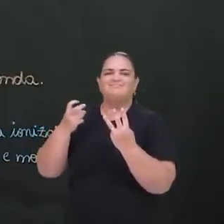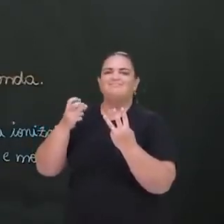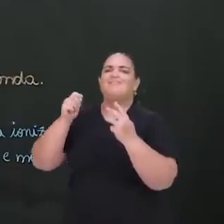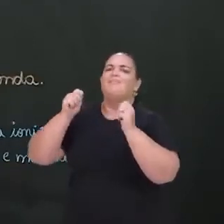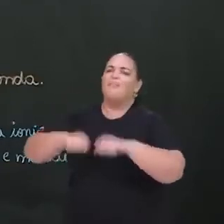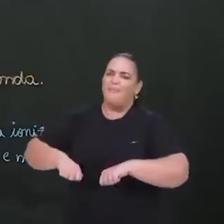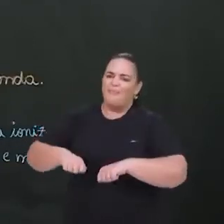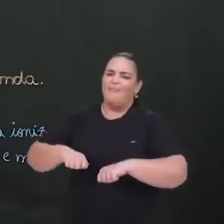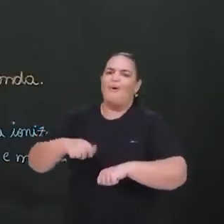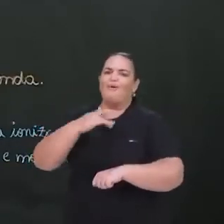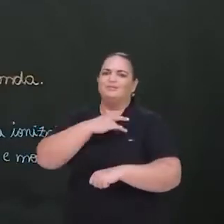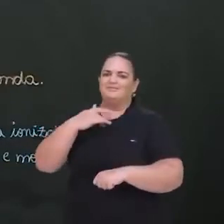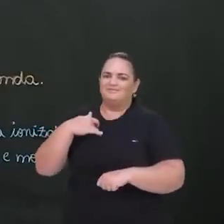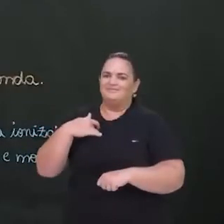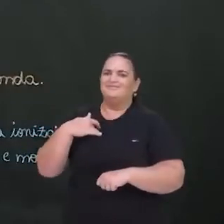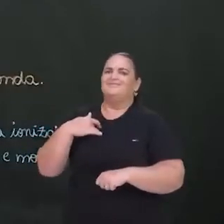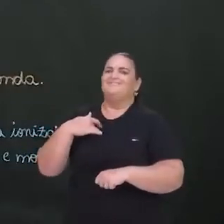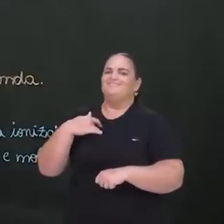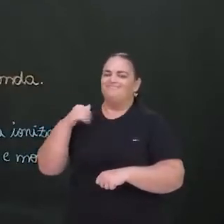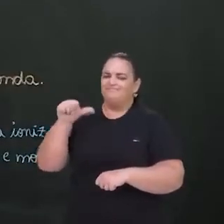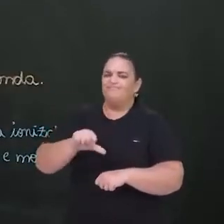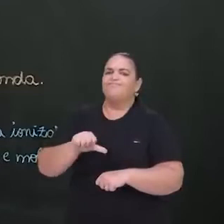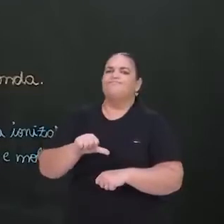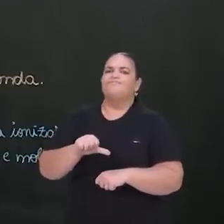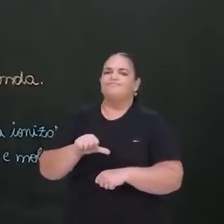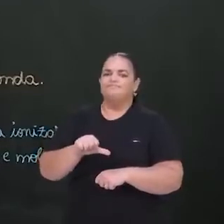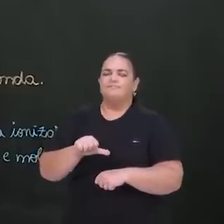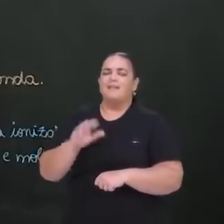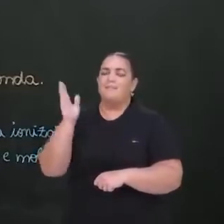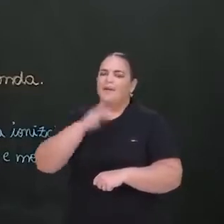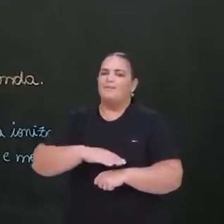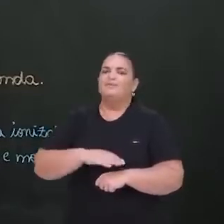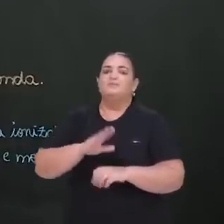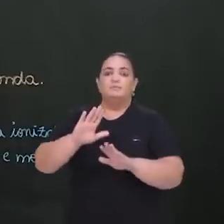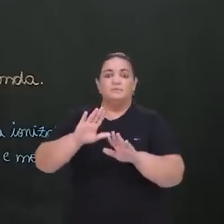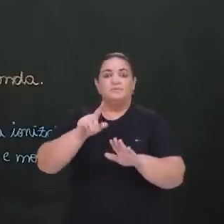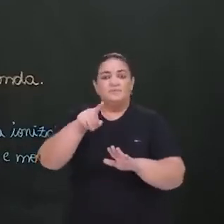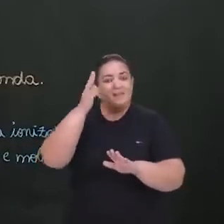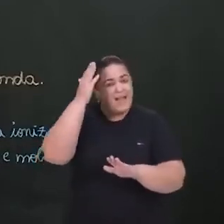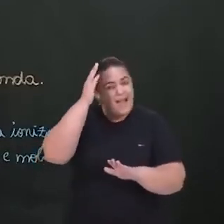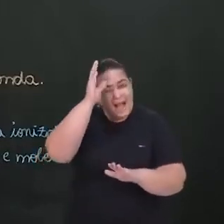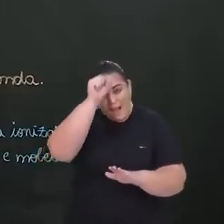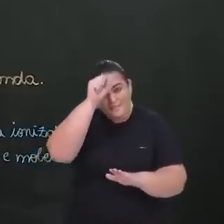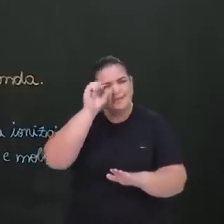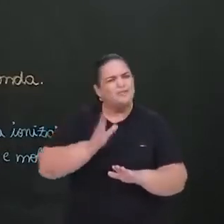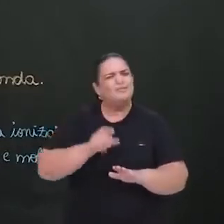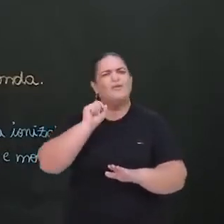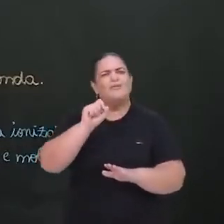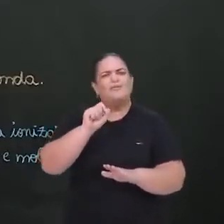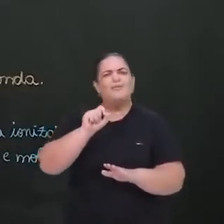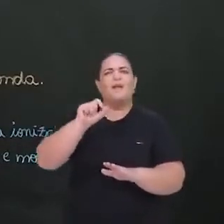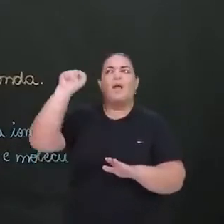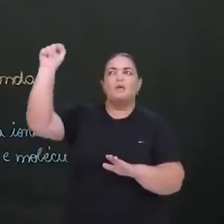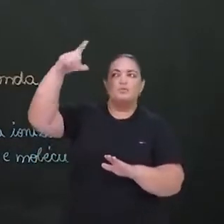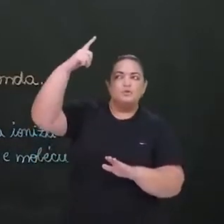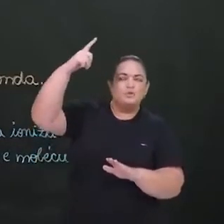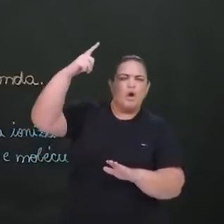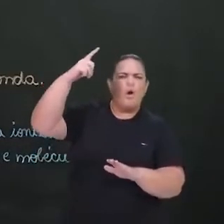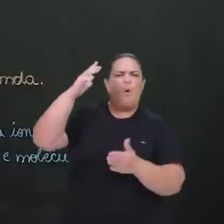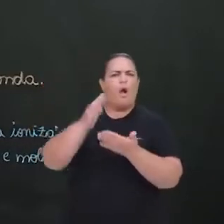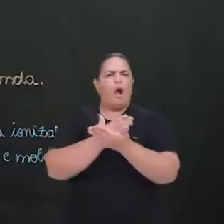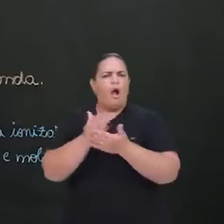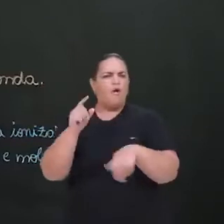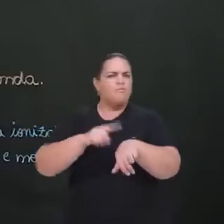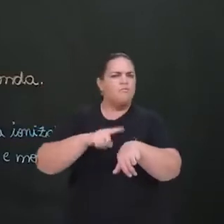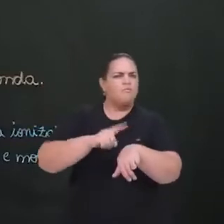Muito danosa. Você já ouviu falar, já aprendeu que certos horários não é interessante e nem pode se expor muito